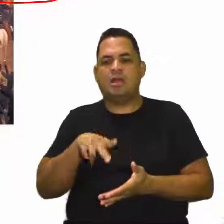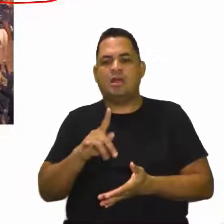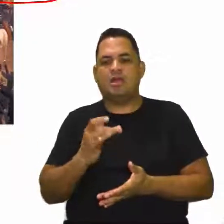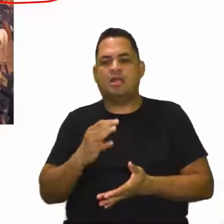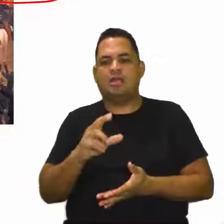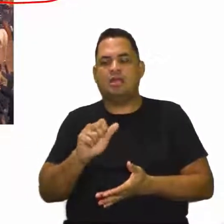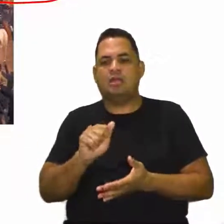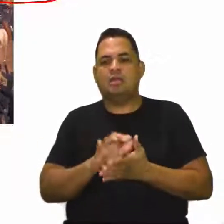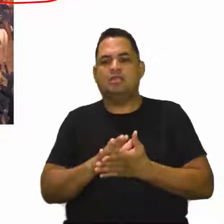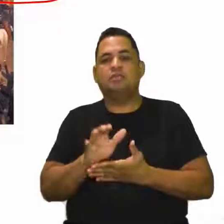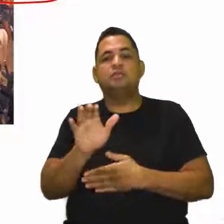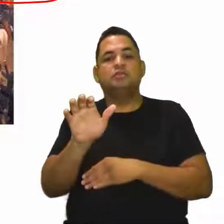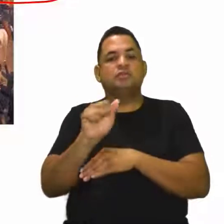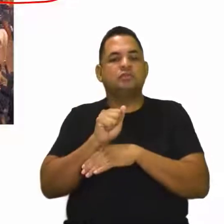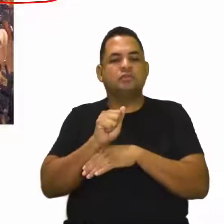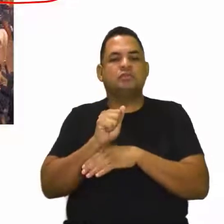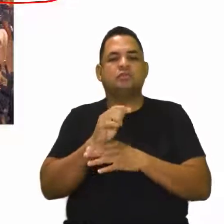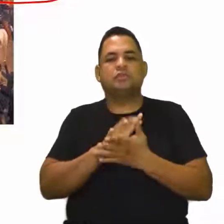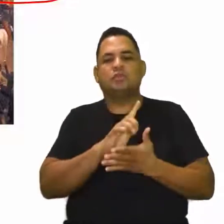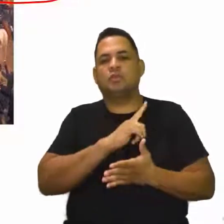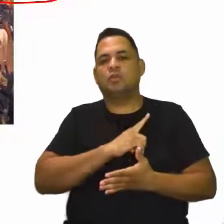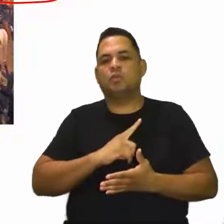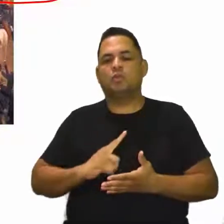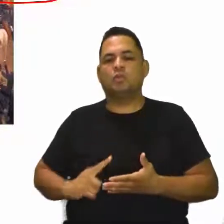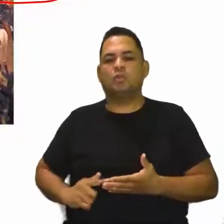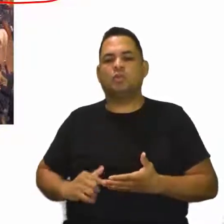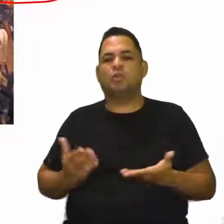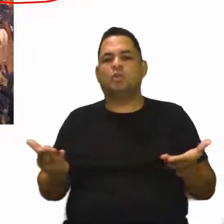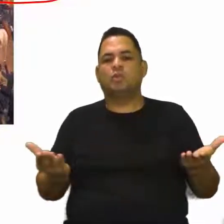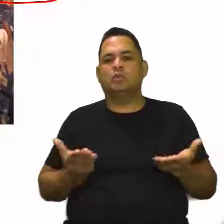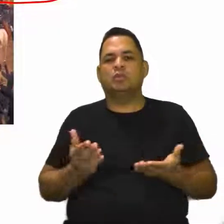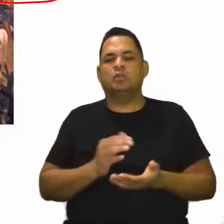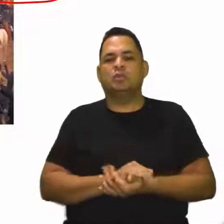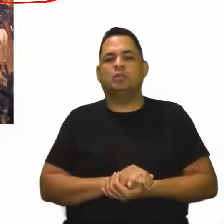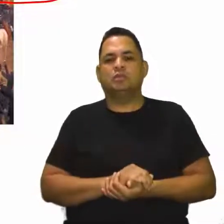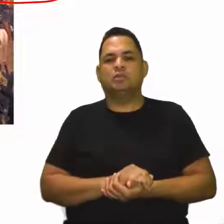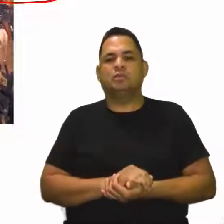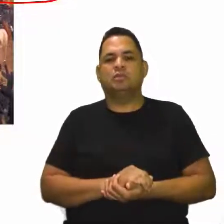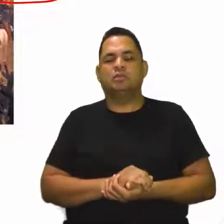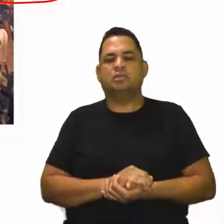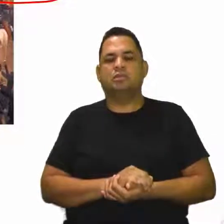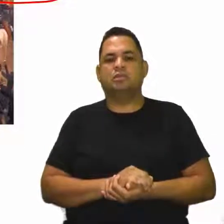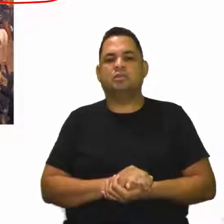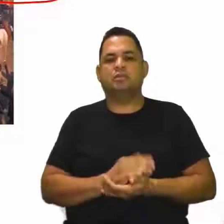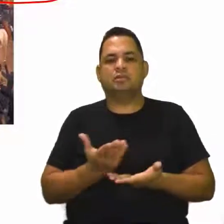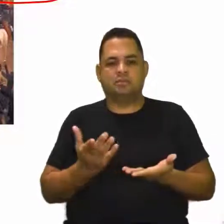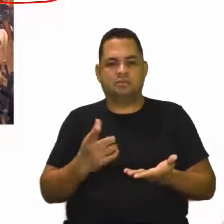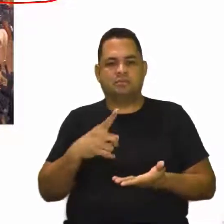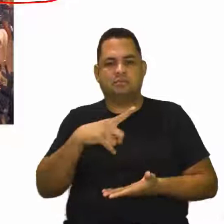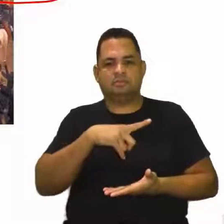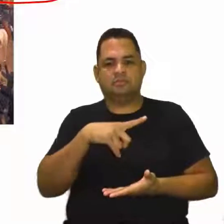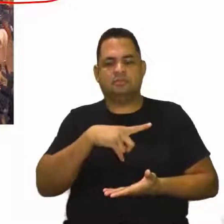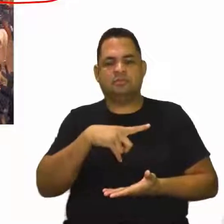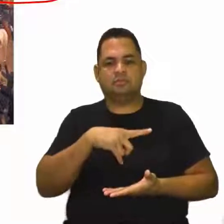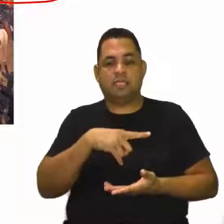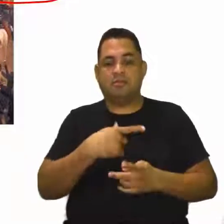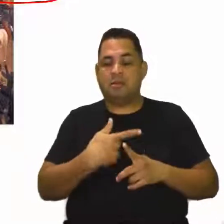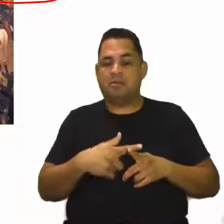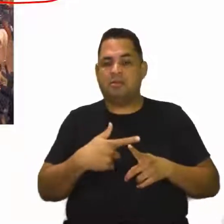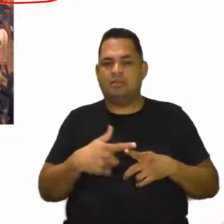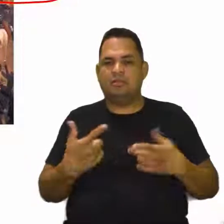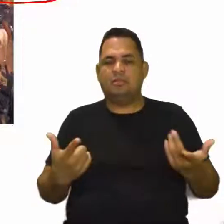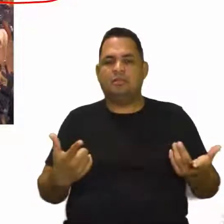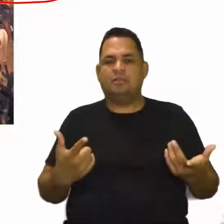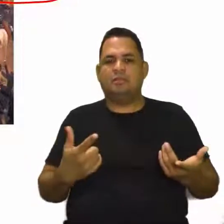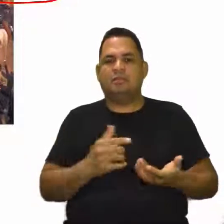para poder participar do... Eu vi toda aquela cena da República. Disse, vai dar... não pode falar,